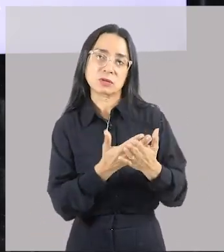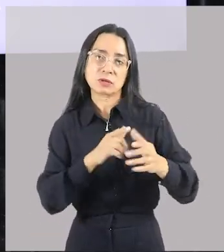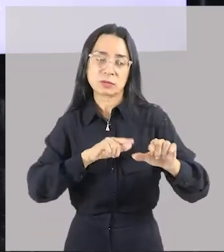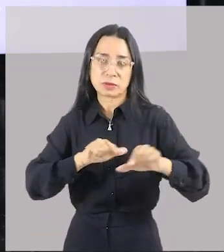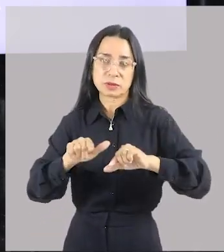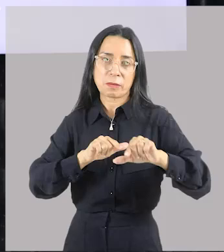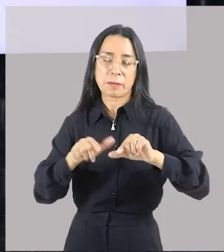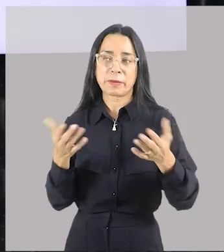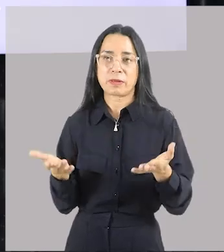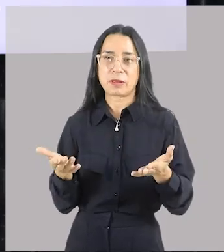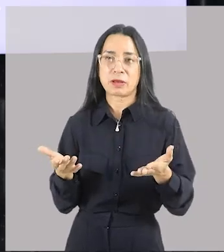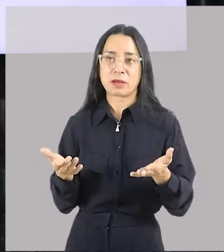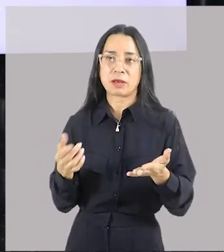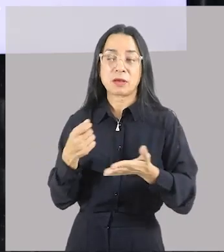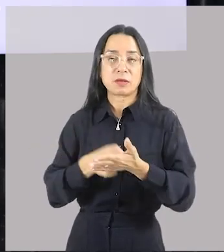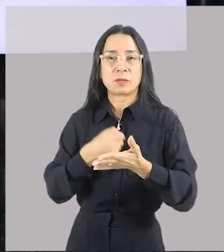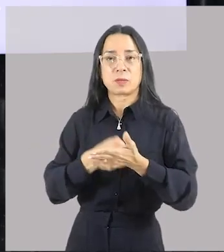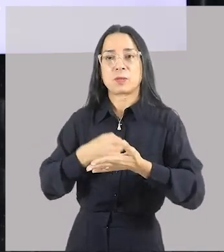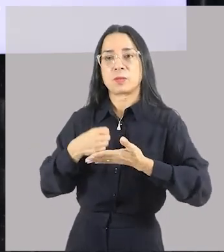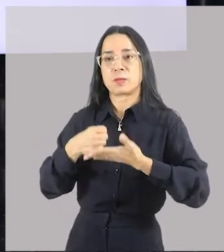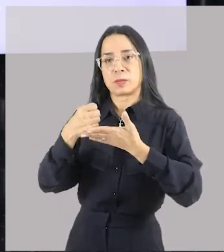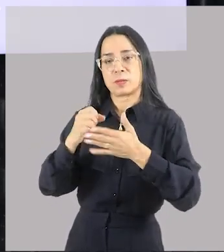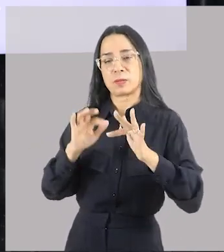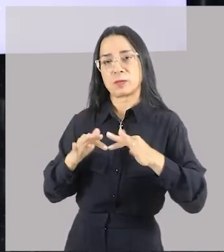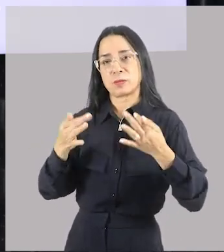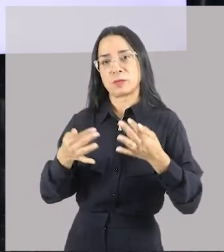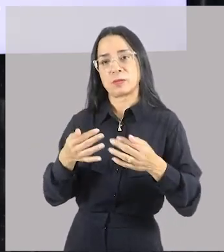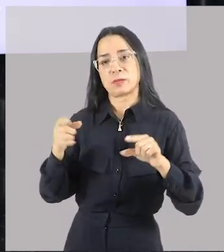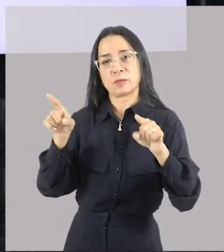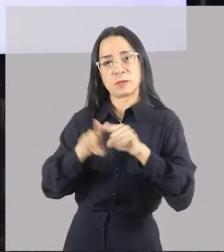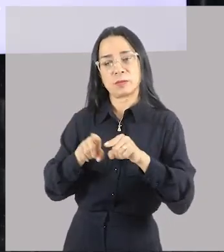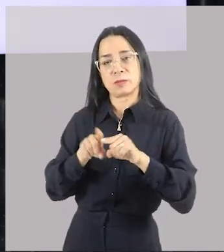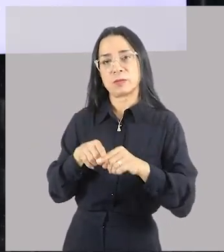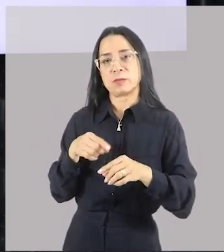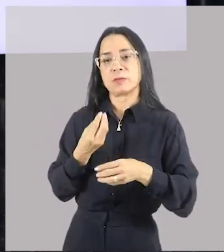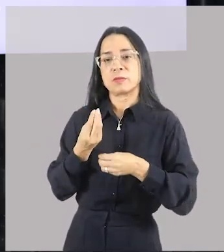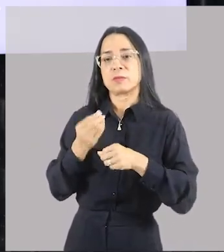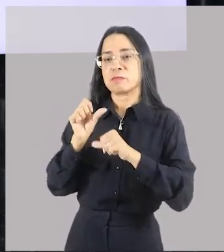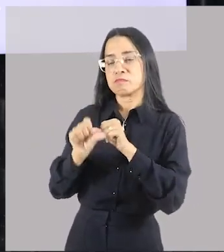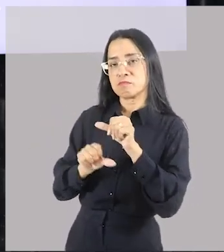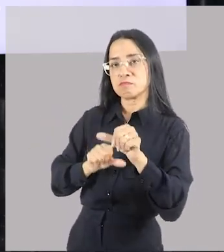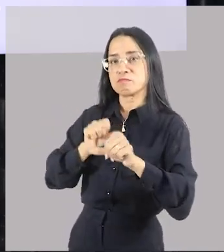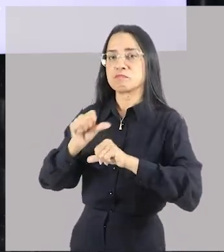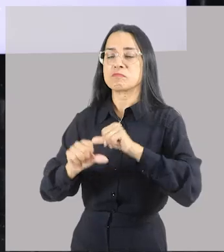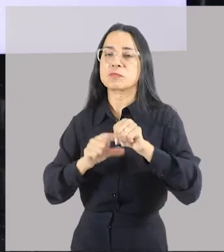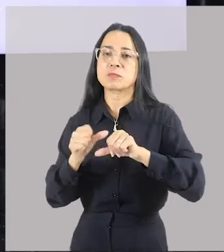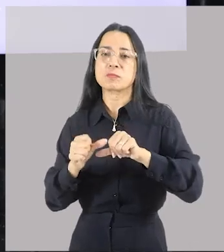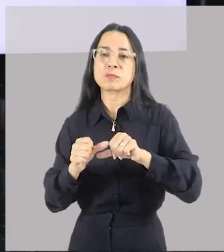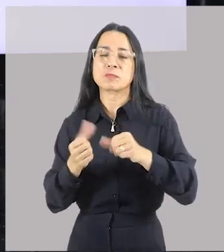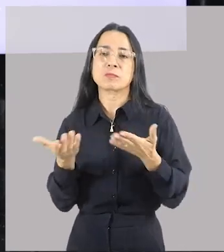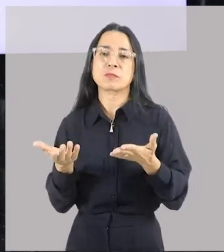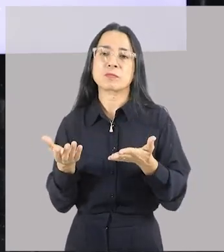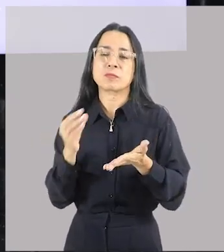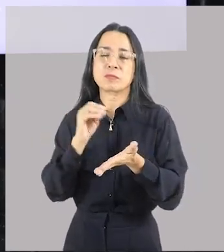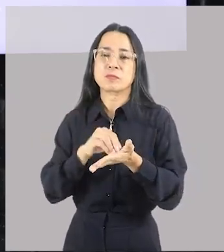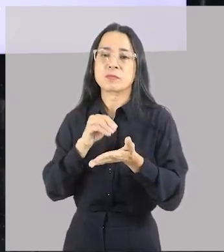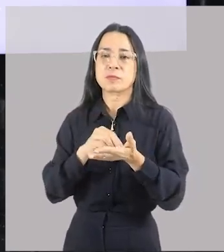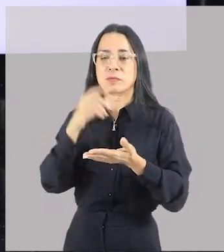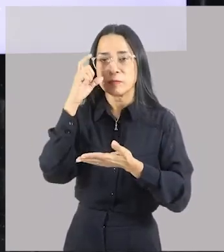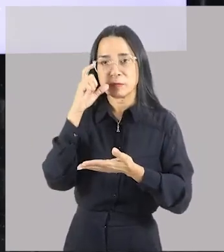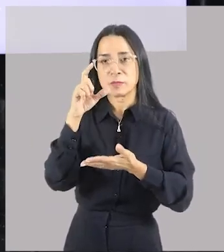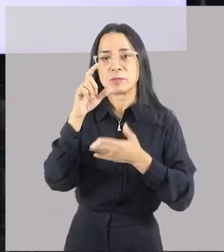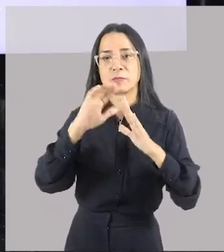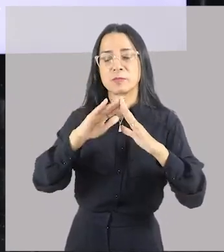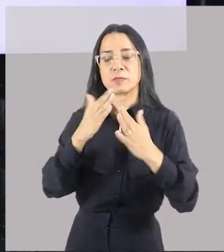roçado, para tentar ajudar ali a família, entendeu? Então isso também vai criando essa condição de evasão, de desinteresse em relação à formação